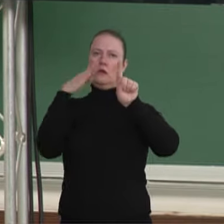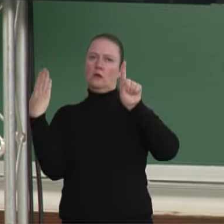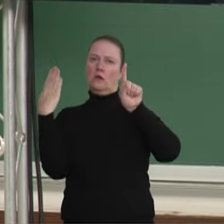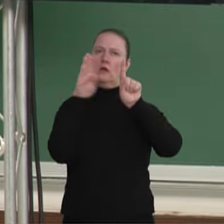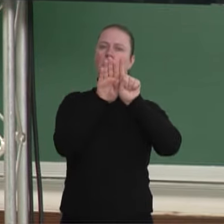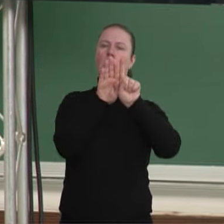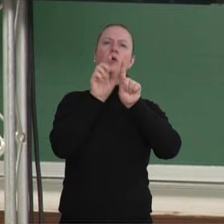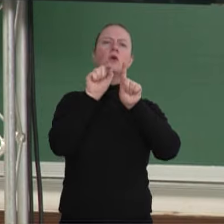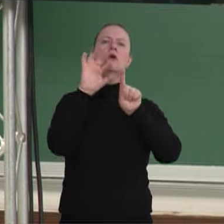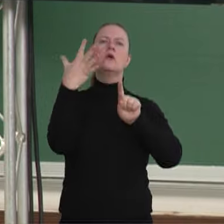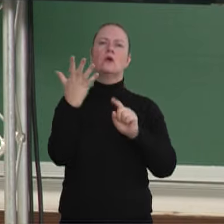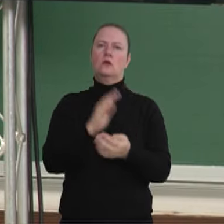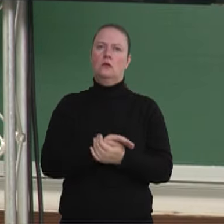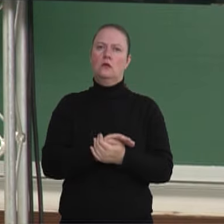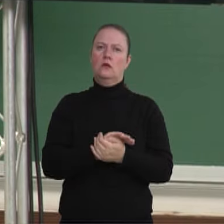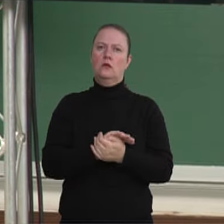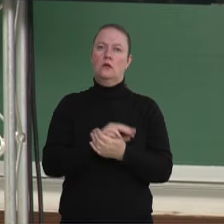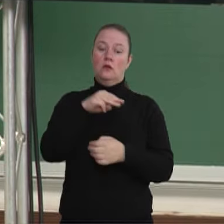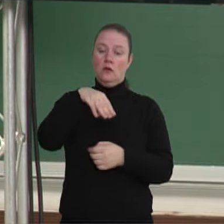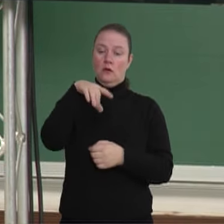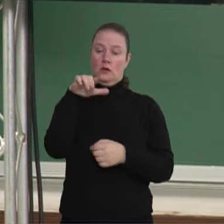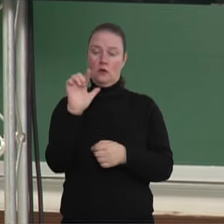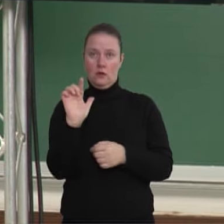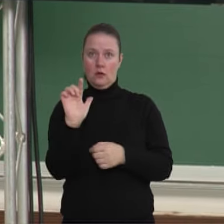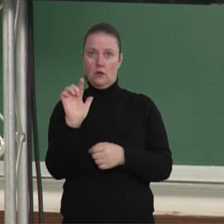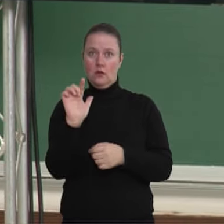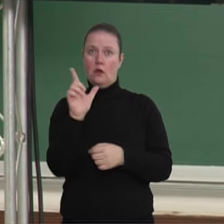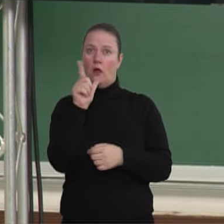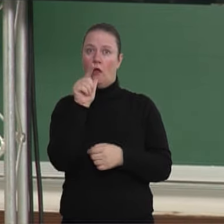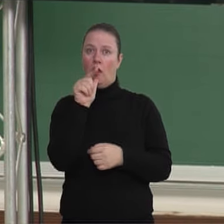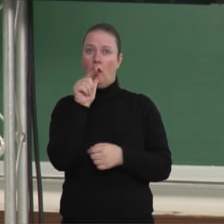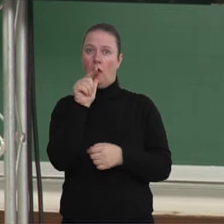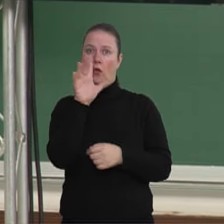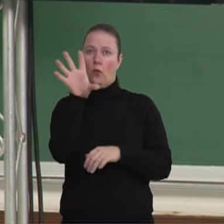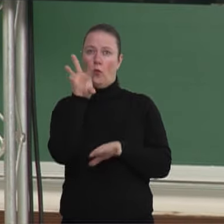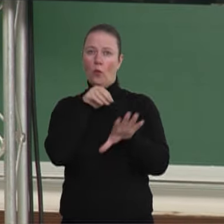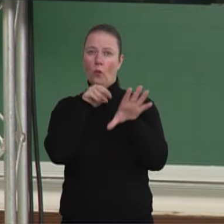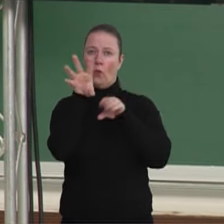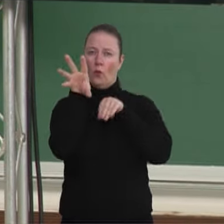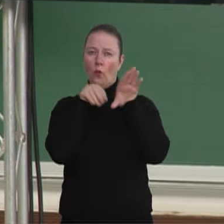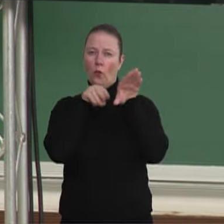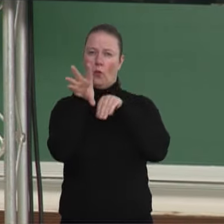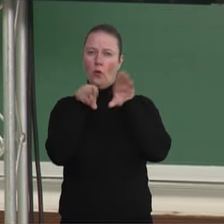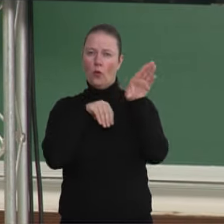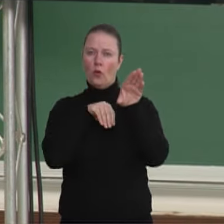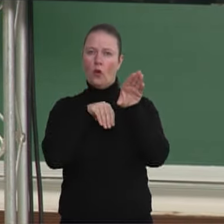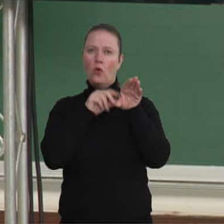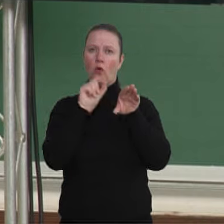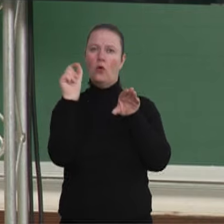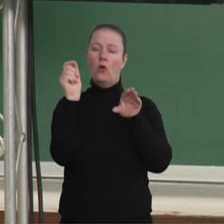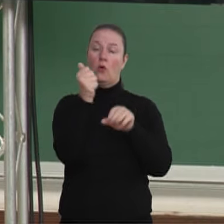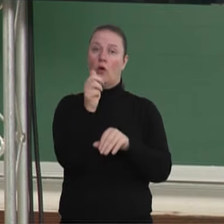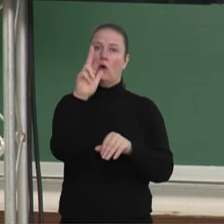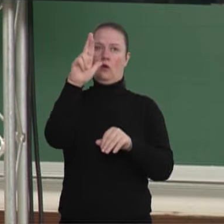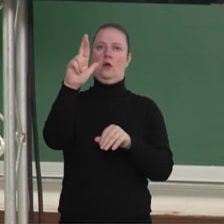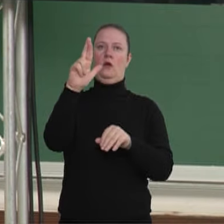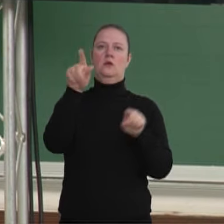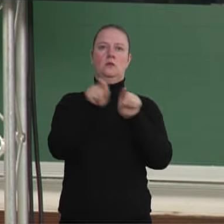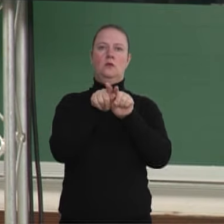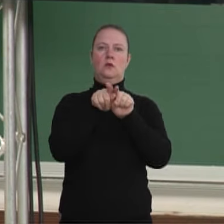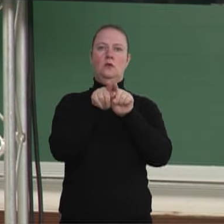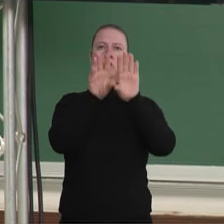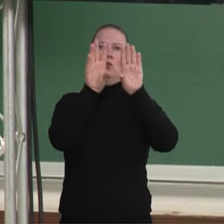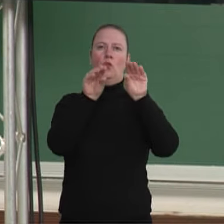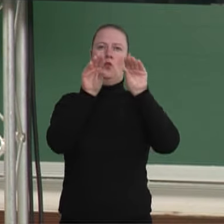então leva-se alguns ml de líquido ali para dentro. Até o próprio ar atmosférico é carregado de umidade. Então isso vai